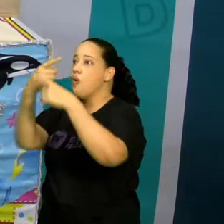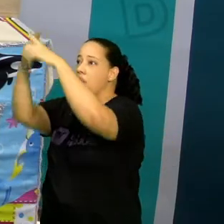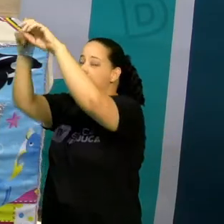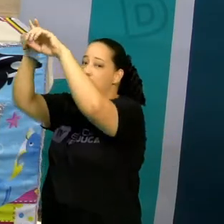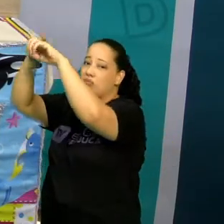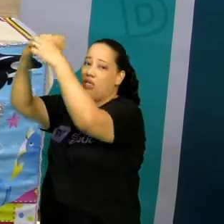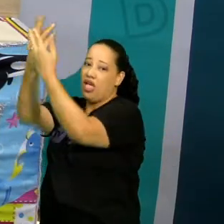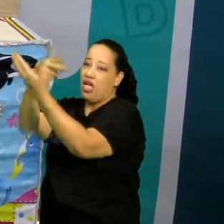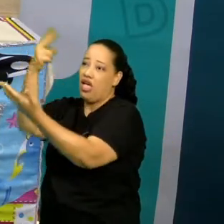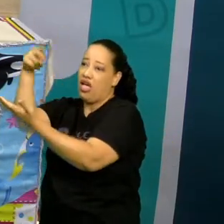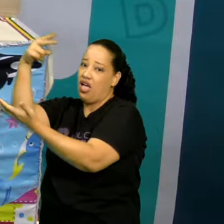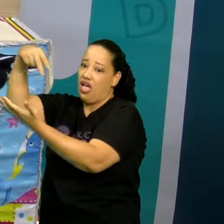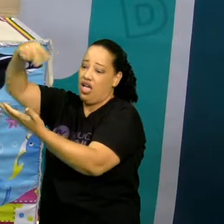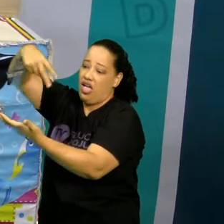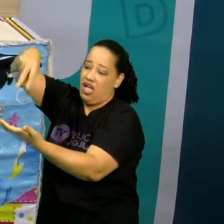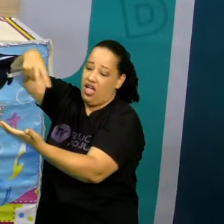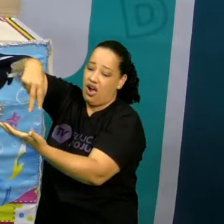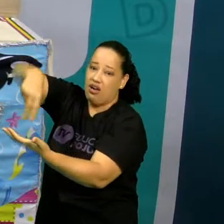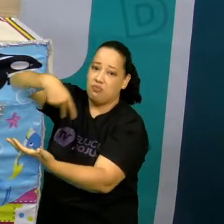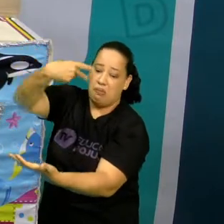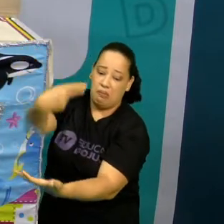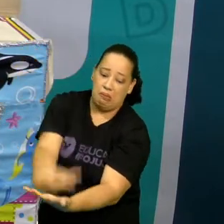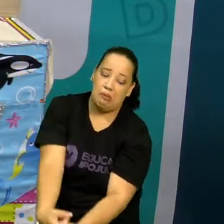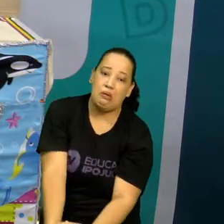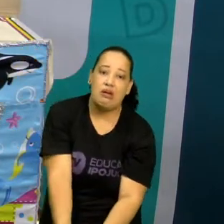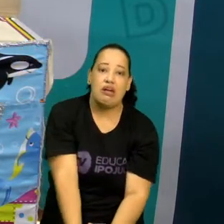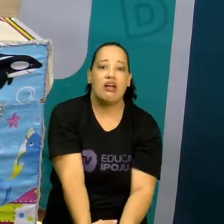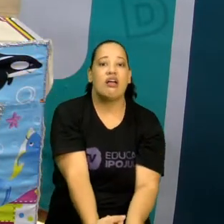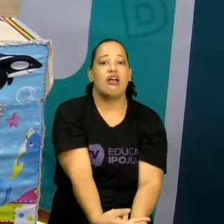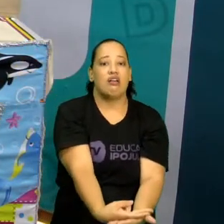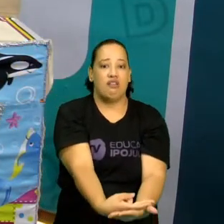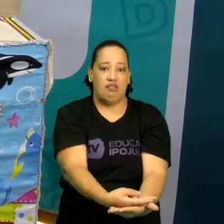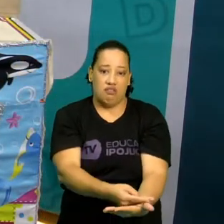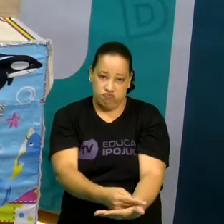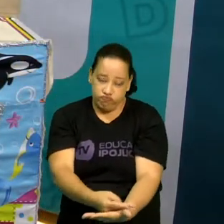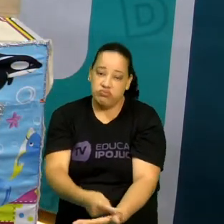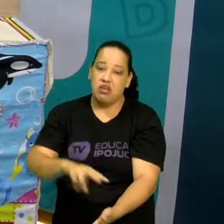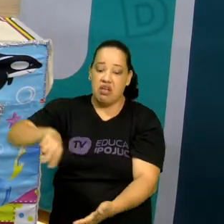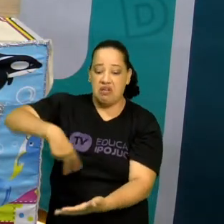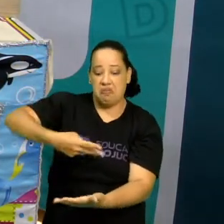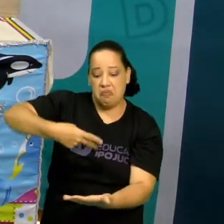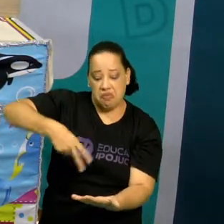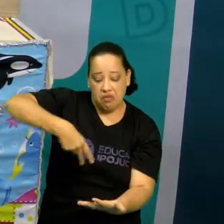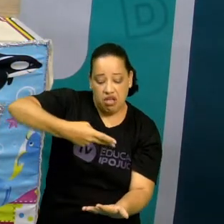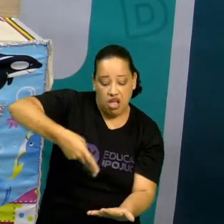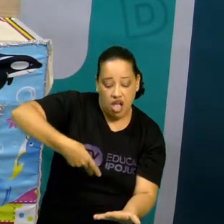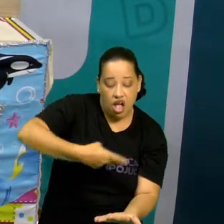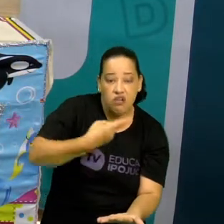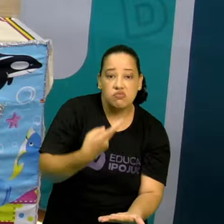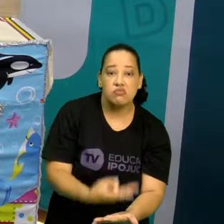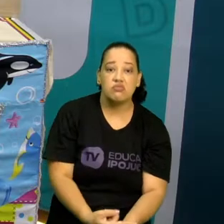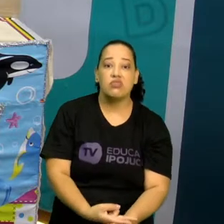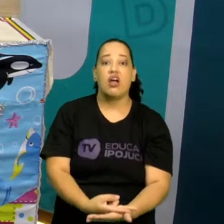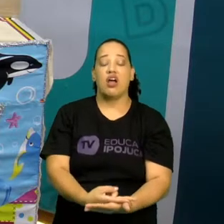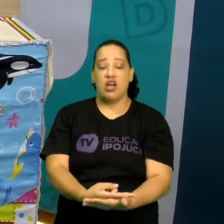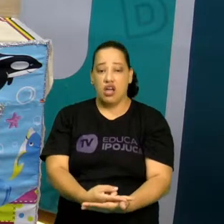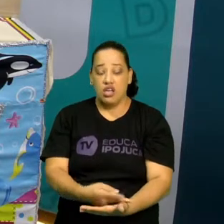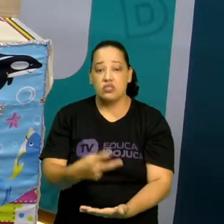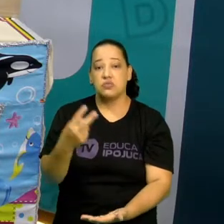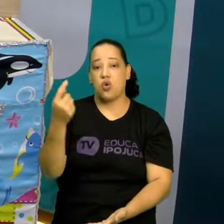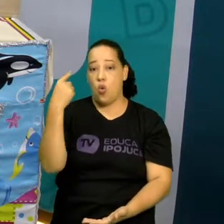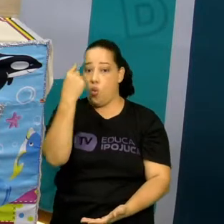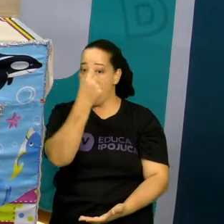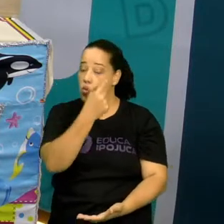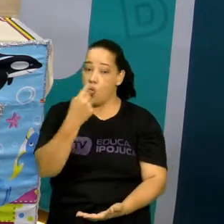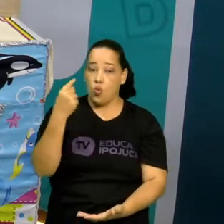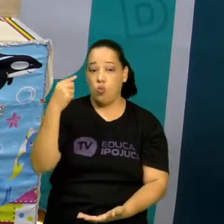era muito alto leiturinha Torre e ele caiu e ficou cego sim conseguir enxergar